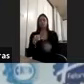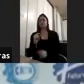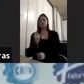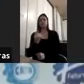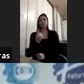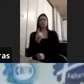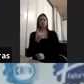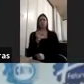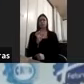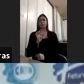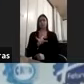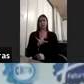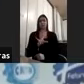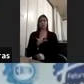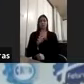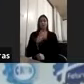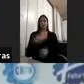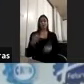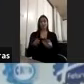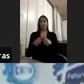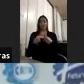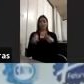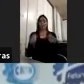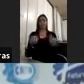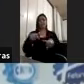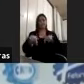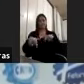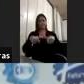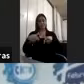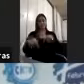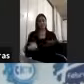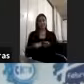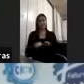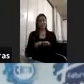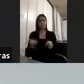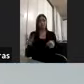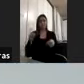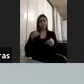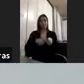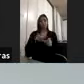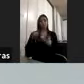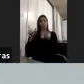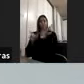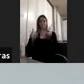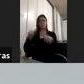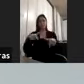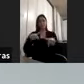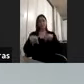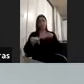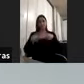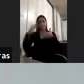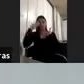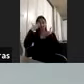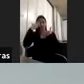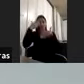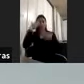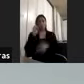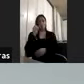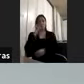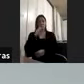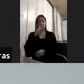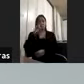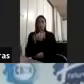da empresa e para trazer de volta esses 747. Obrigada. Perfeitamente, isso, obrigado. É 8.001 que eu também estou